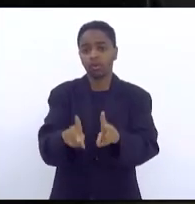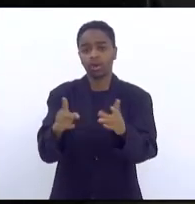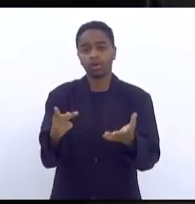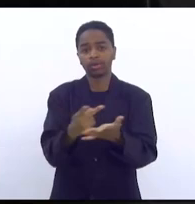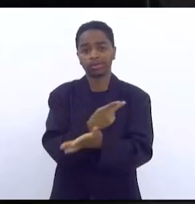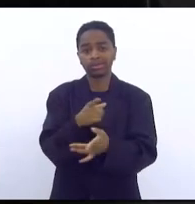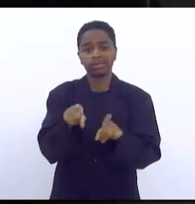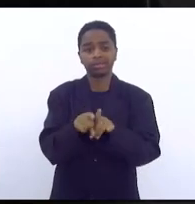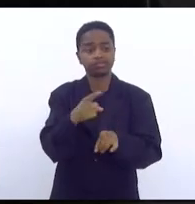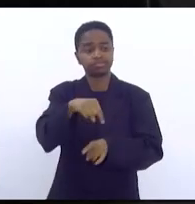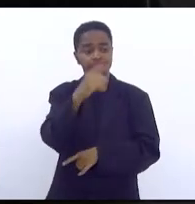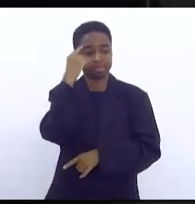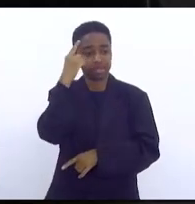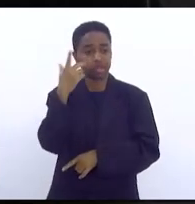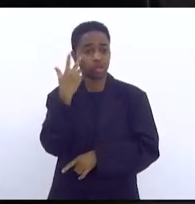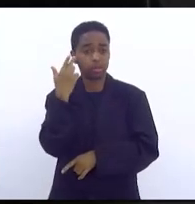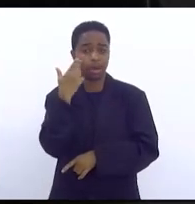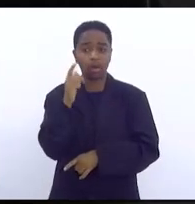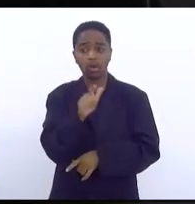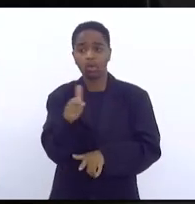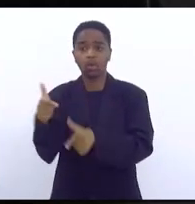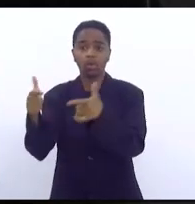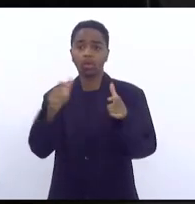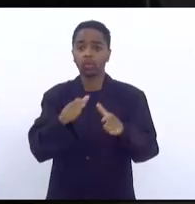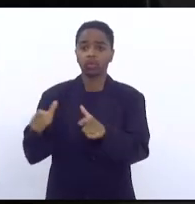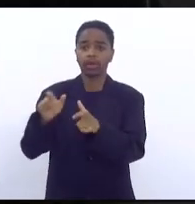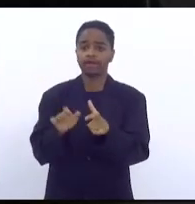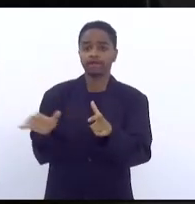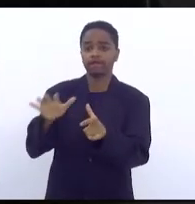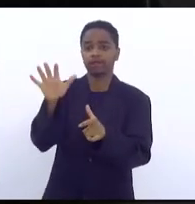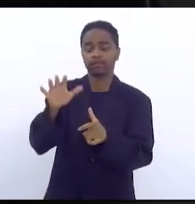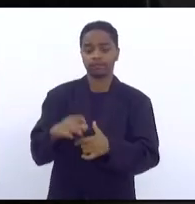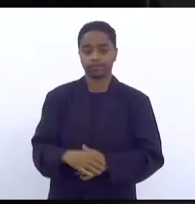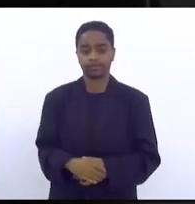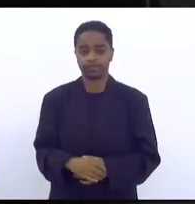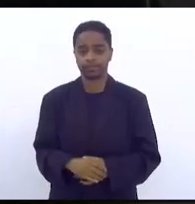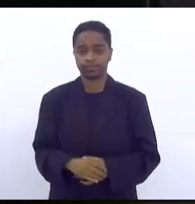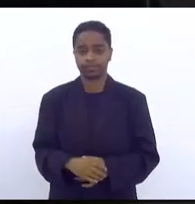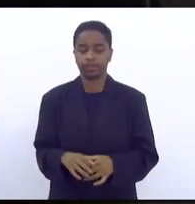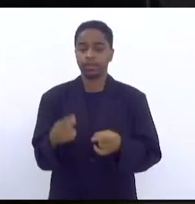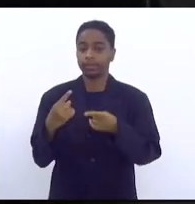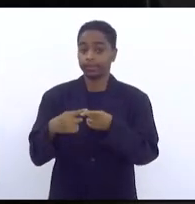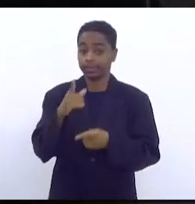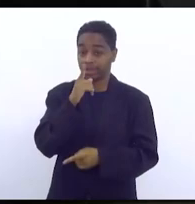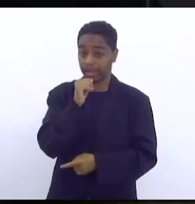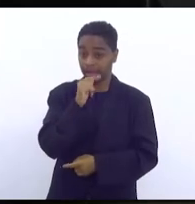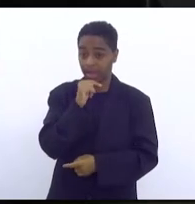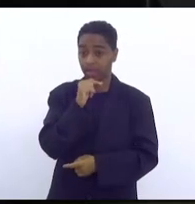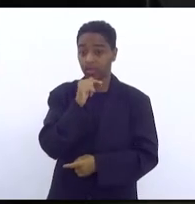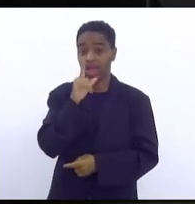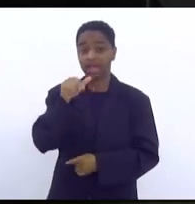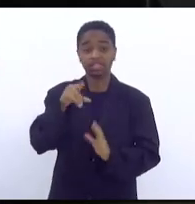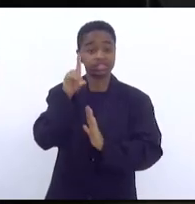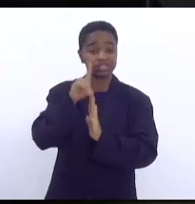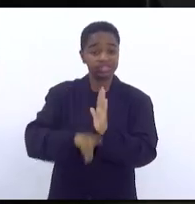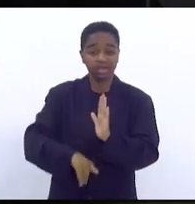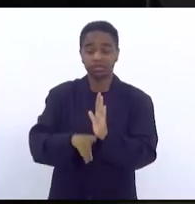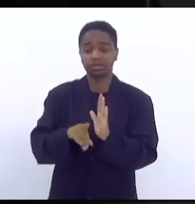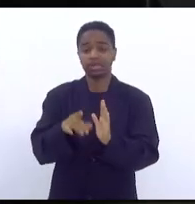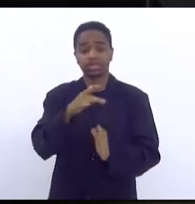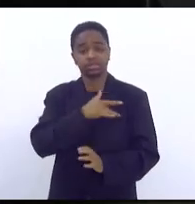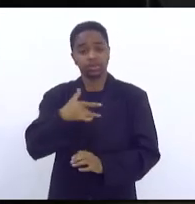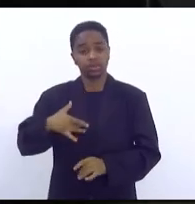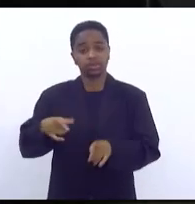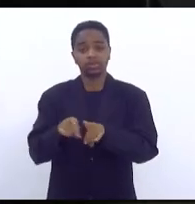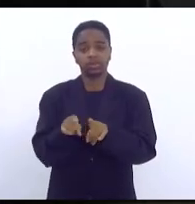normalizadas pelo poder público nos territórios e favas e periferias a água e saneamento saneamento é um direito inevitável para a saúde e pro